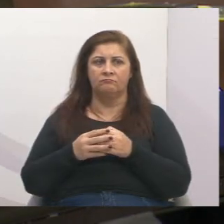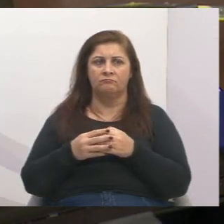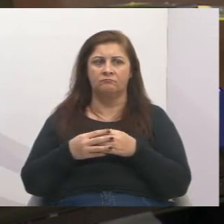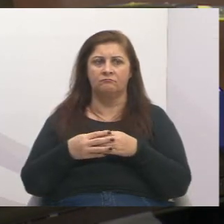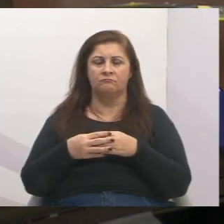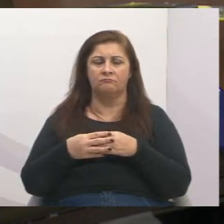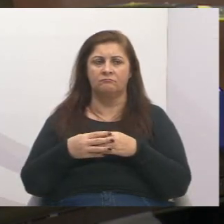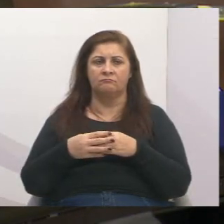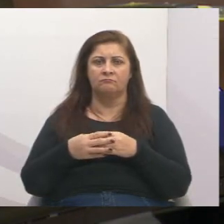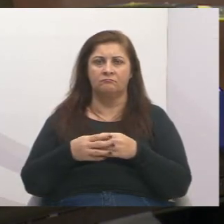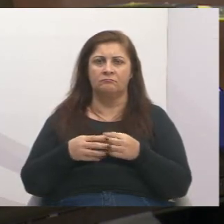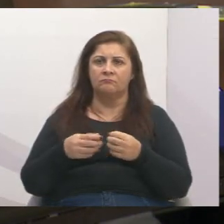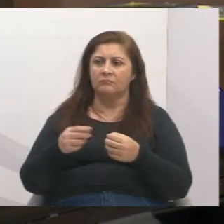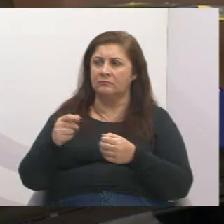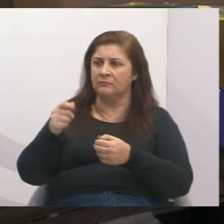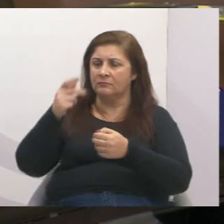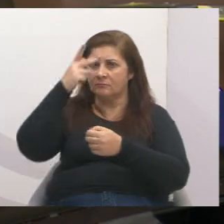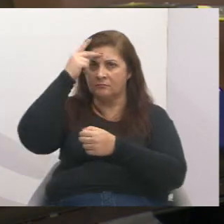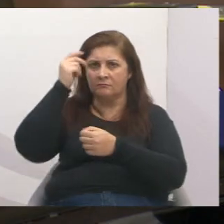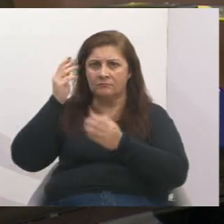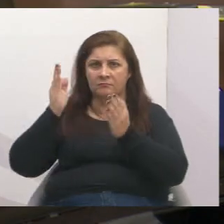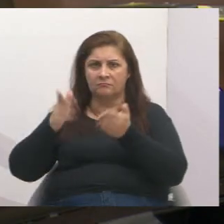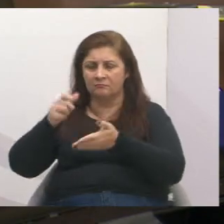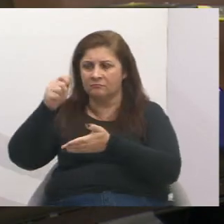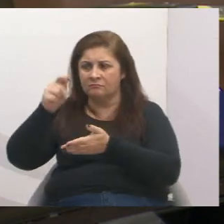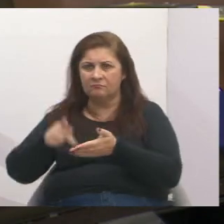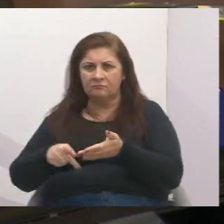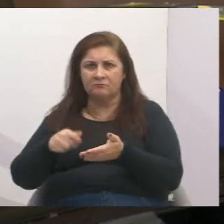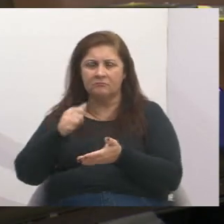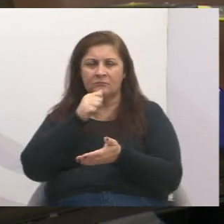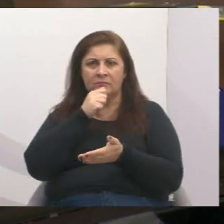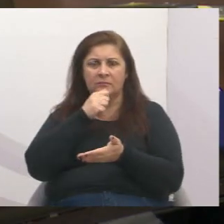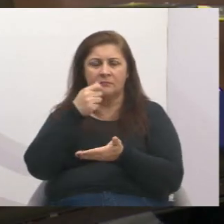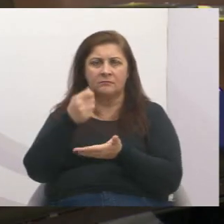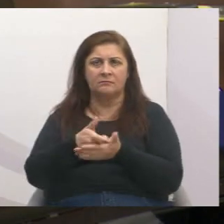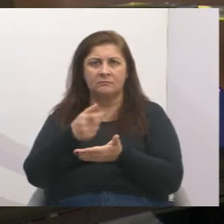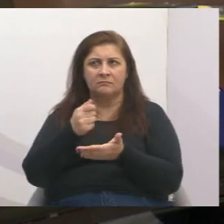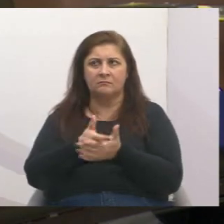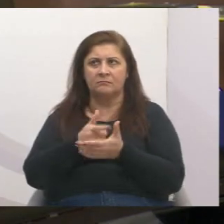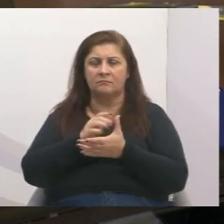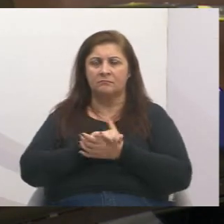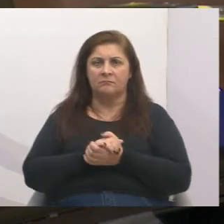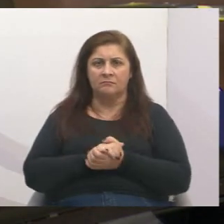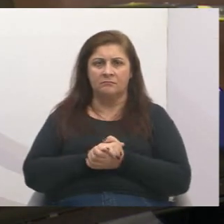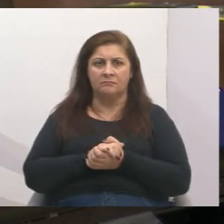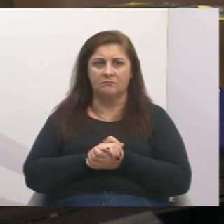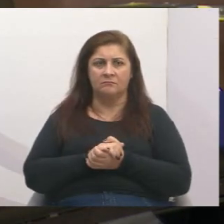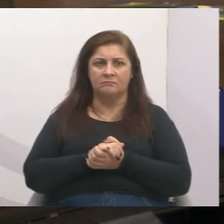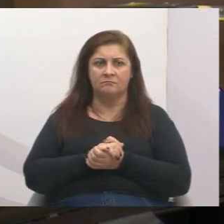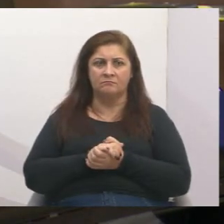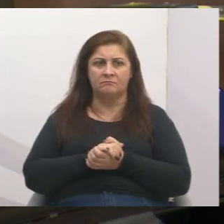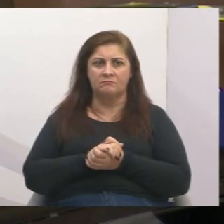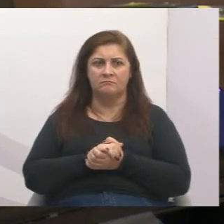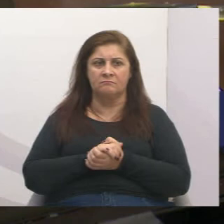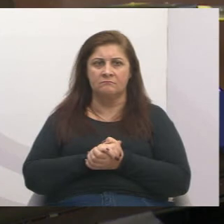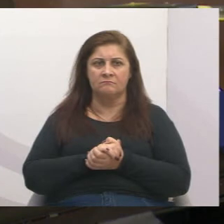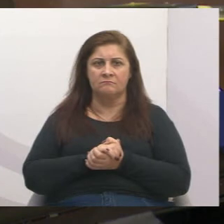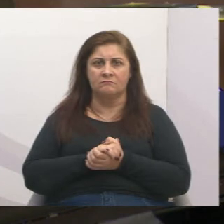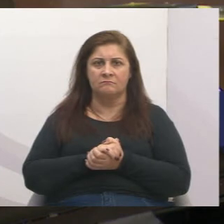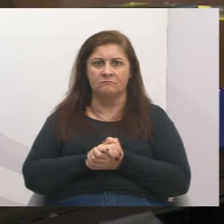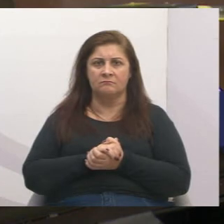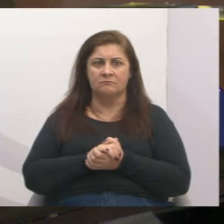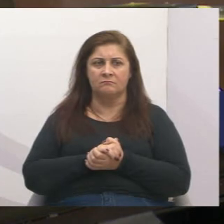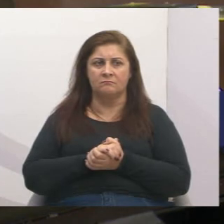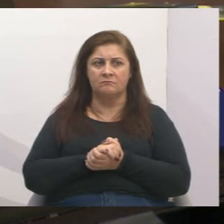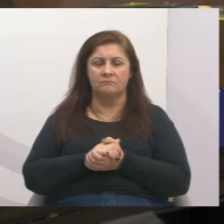cobrar a contribuição de quem já serviu a sociedade trabalhando como servidora pública. E